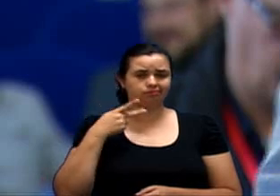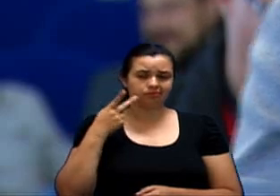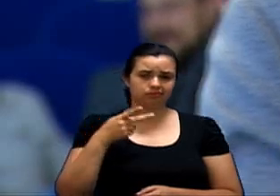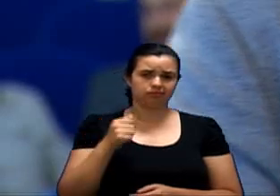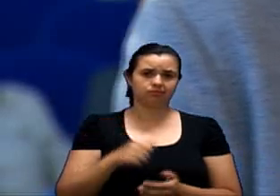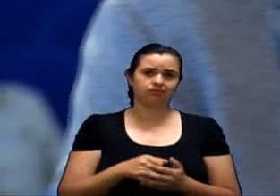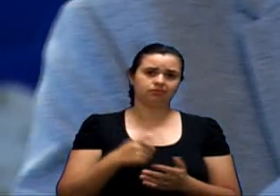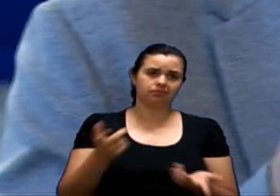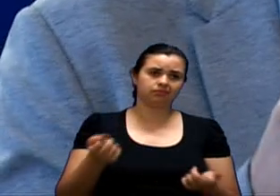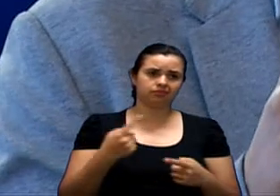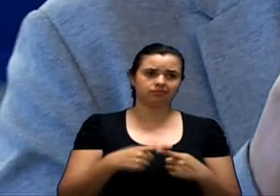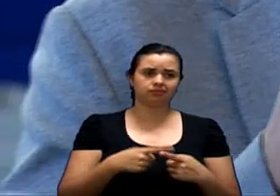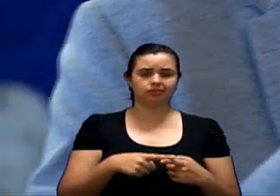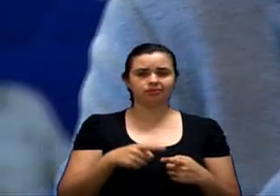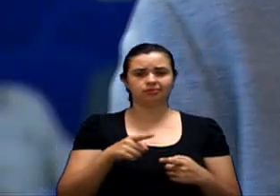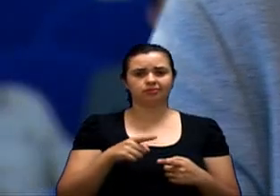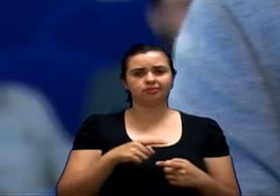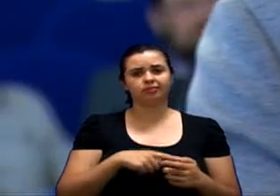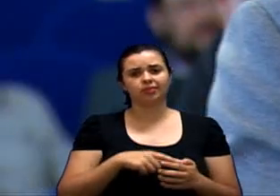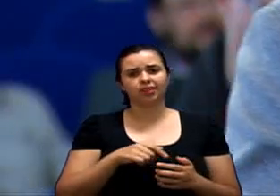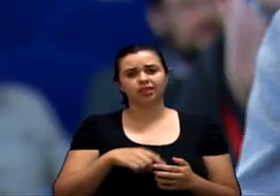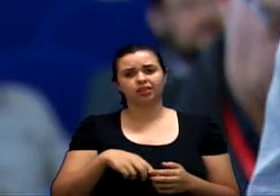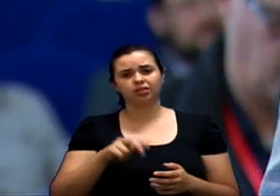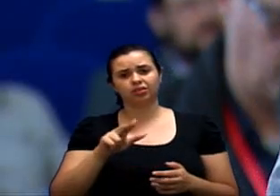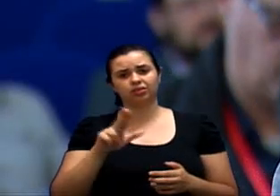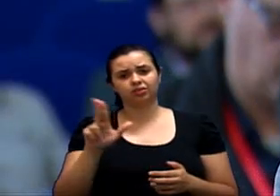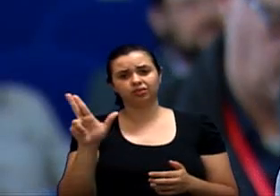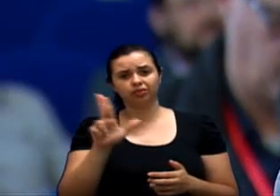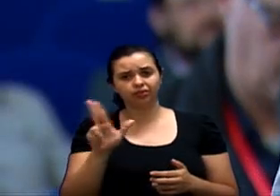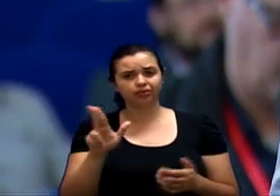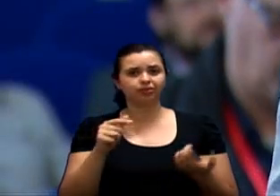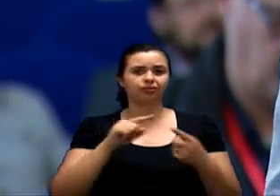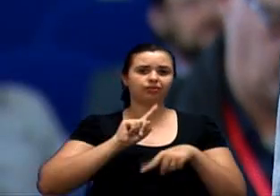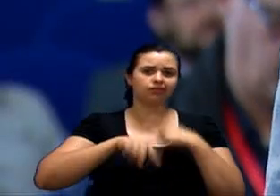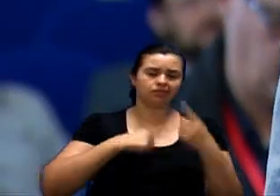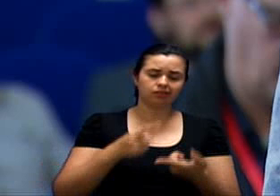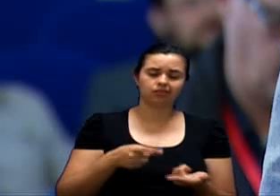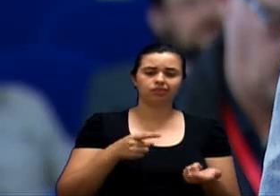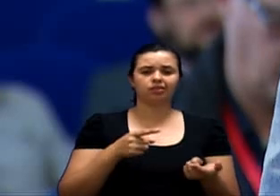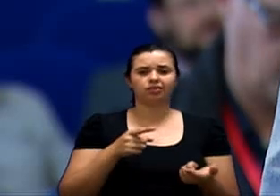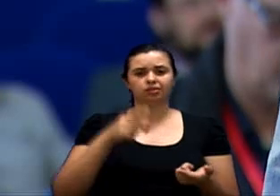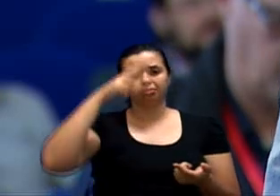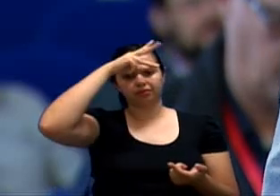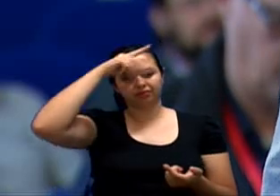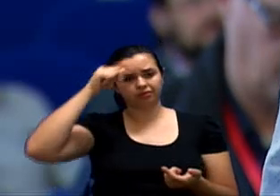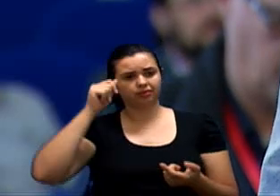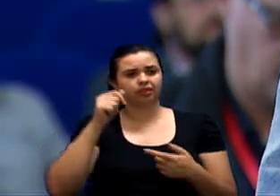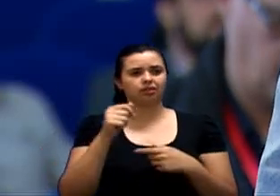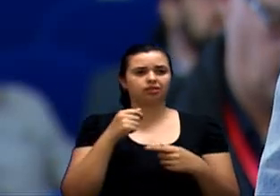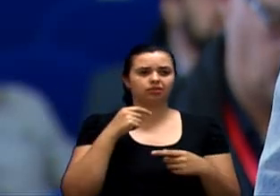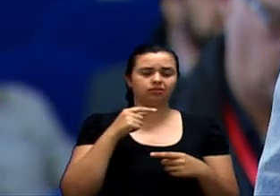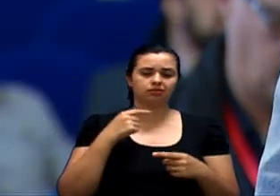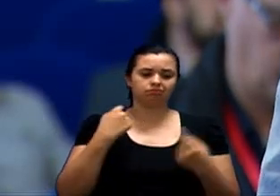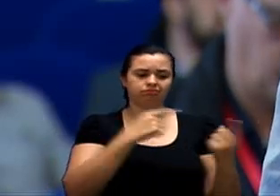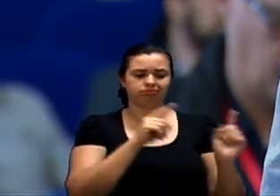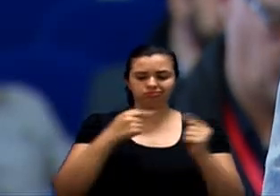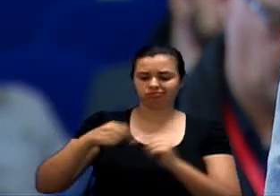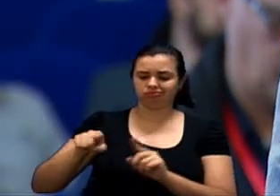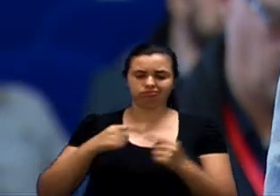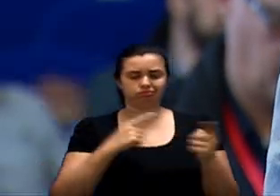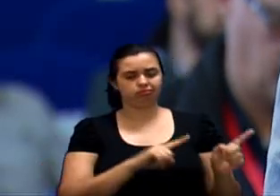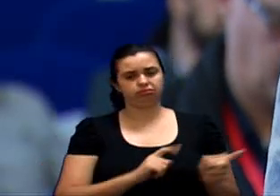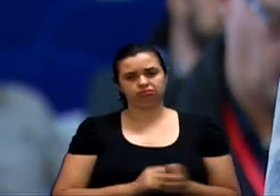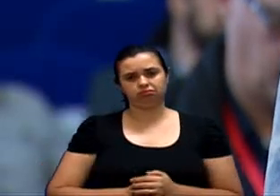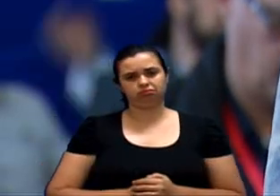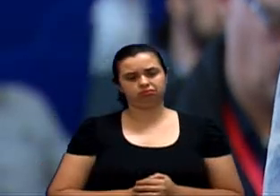porque o Lula, é porque o prefeito, que não sei o quê... não. Então,